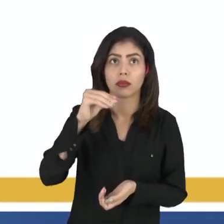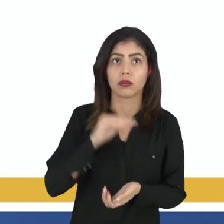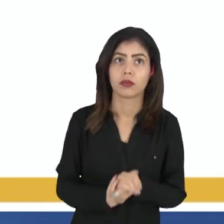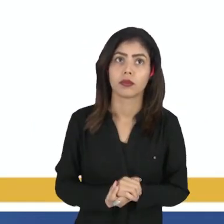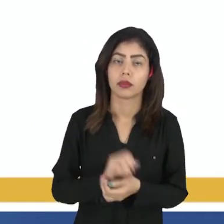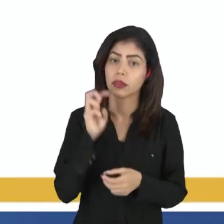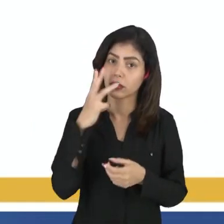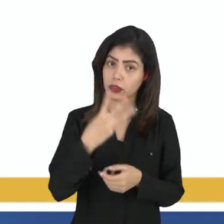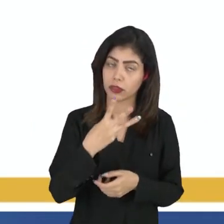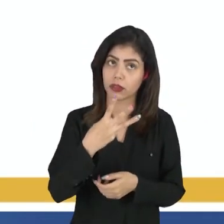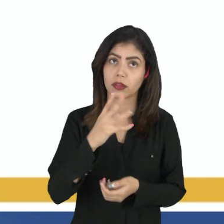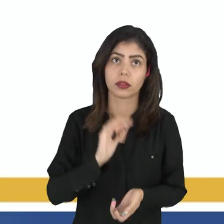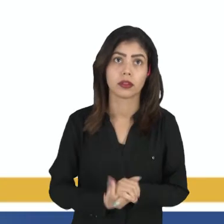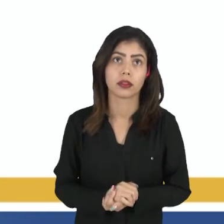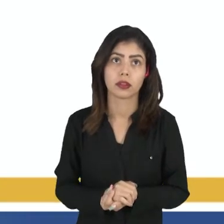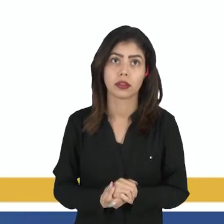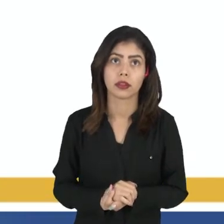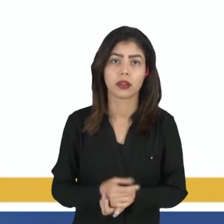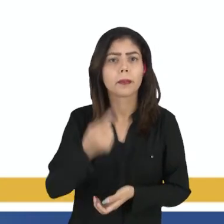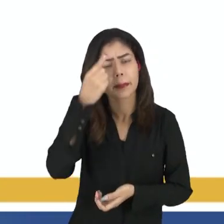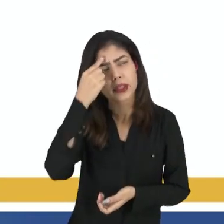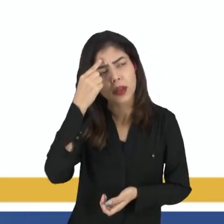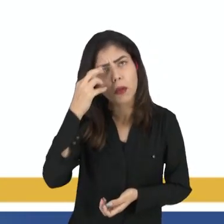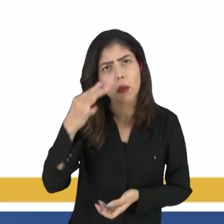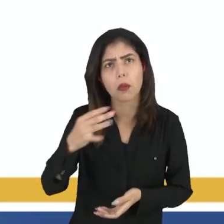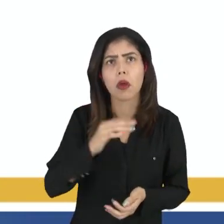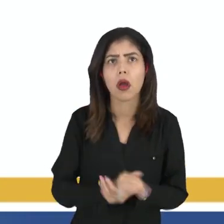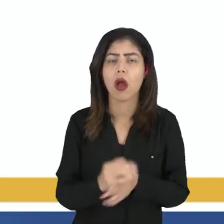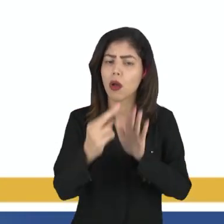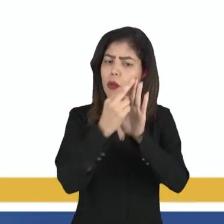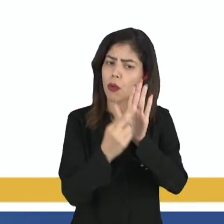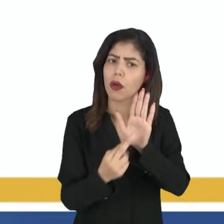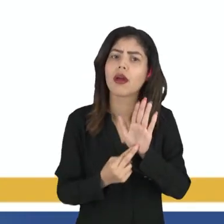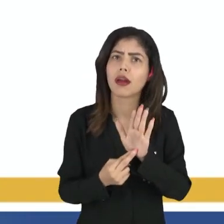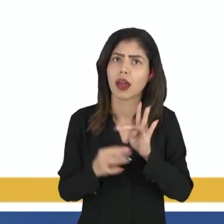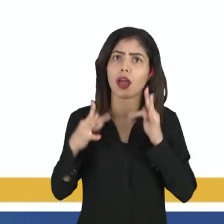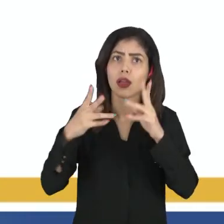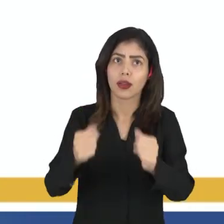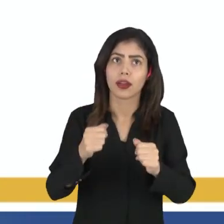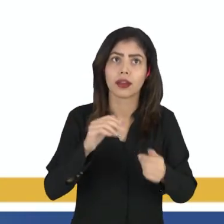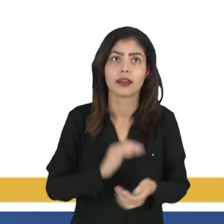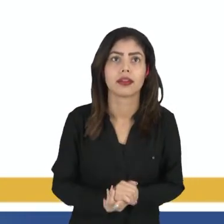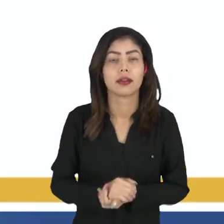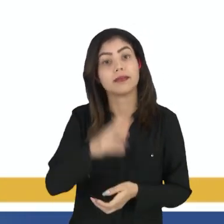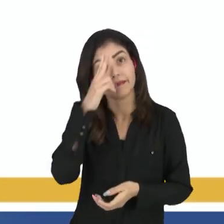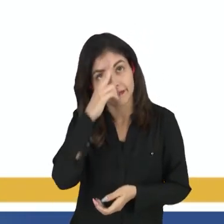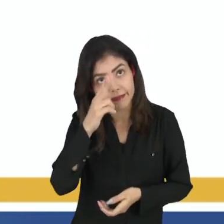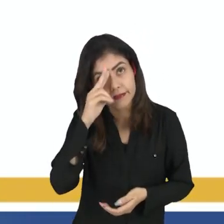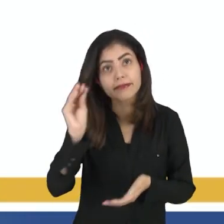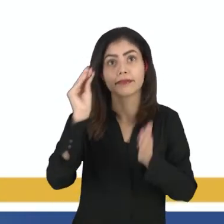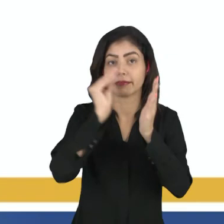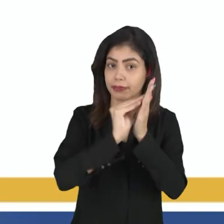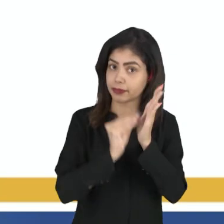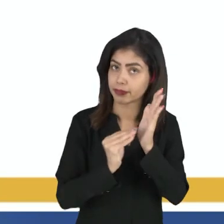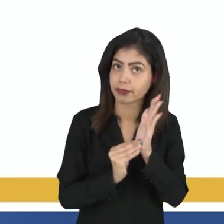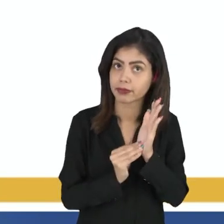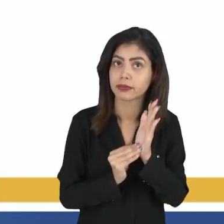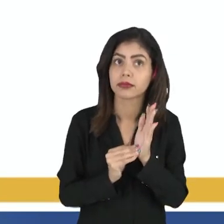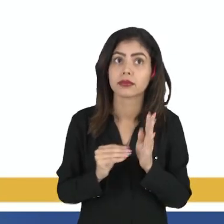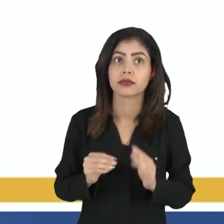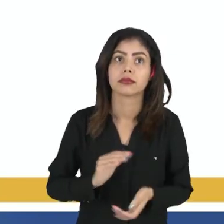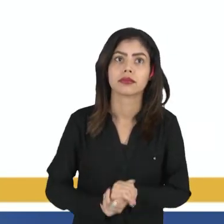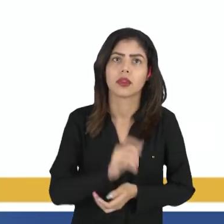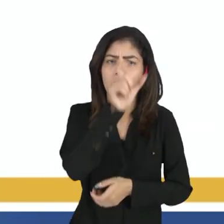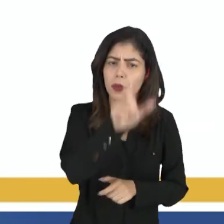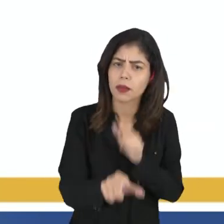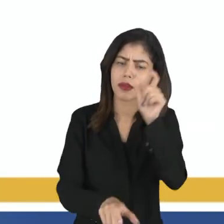motion e criar um roteiro para animação em stop motion. Lembre-se de colocar em seu